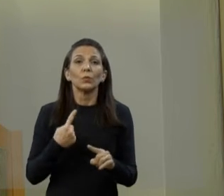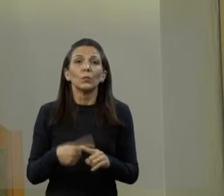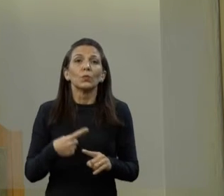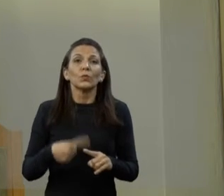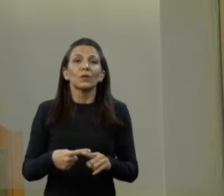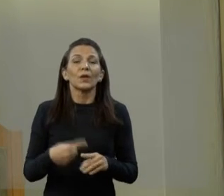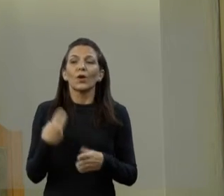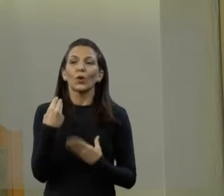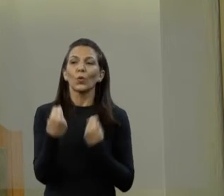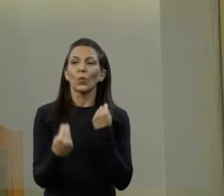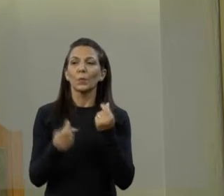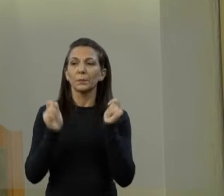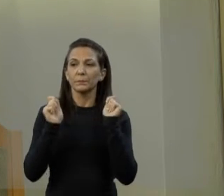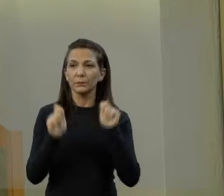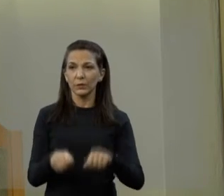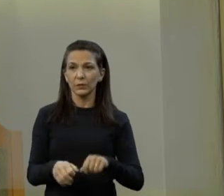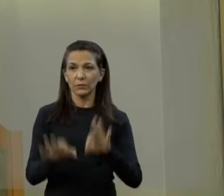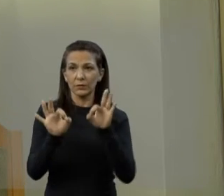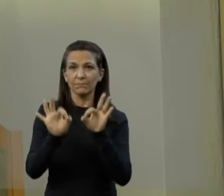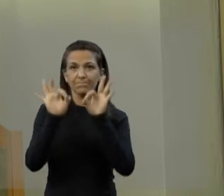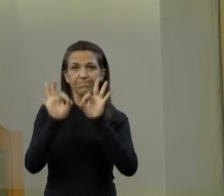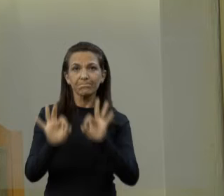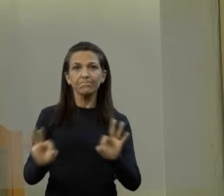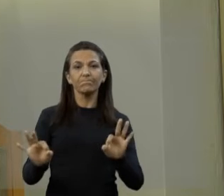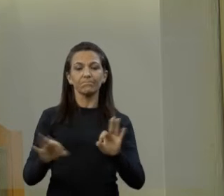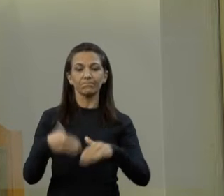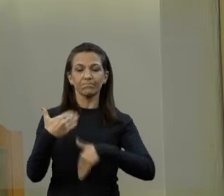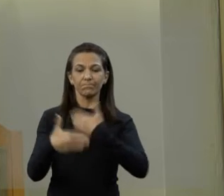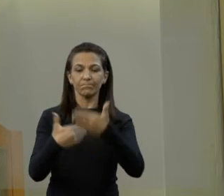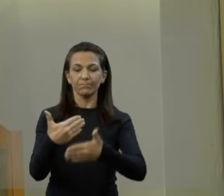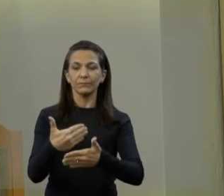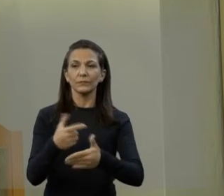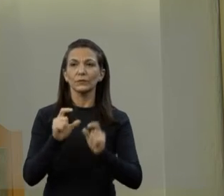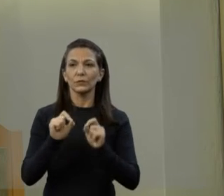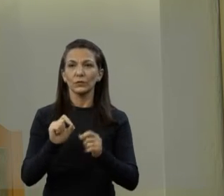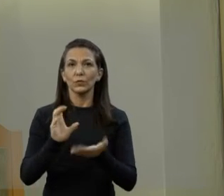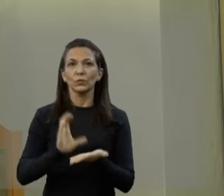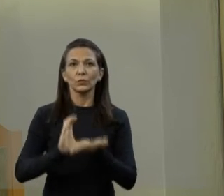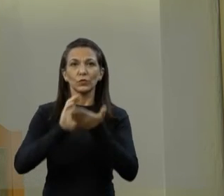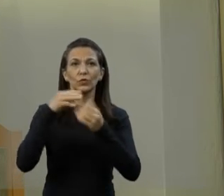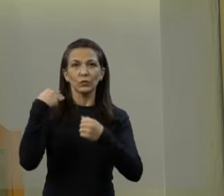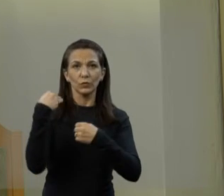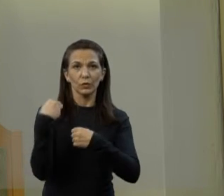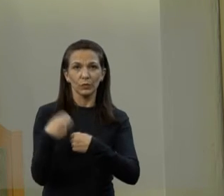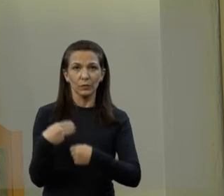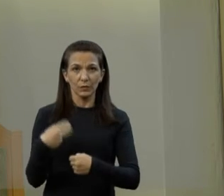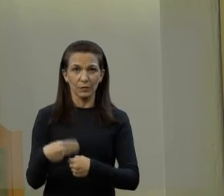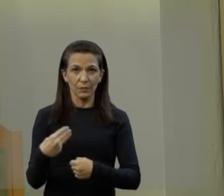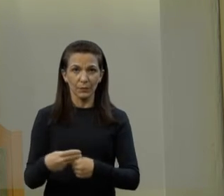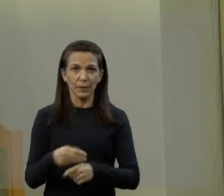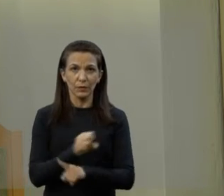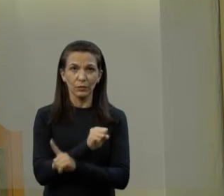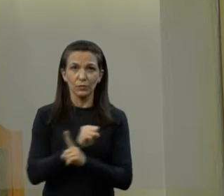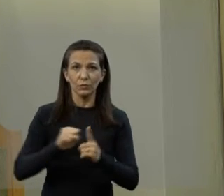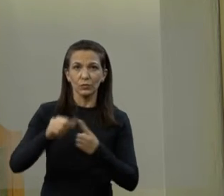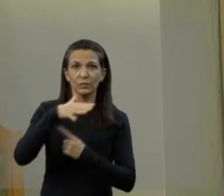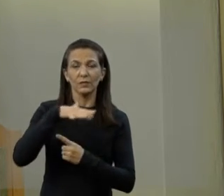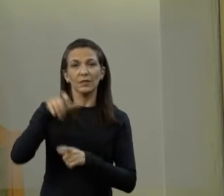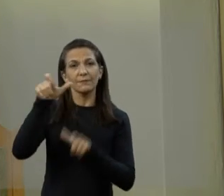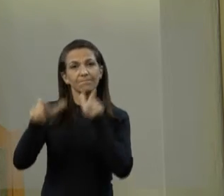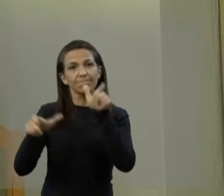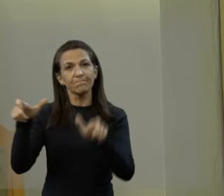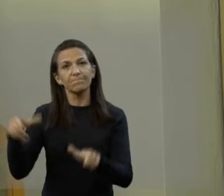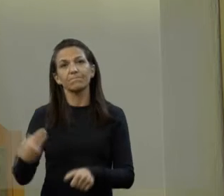existe capacitação MA a vítima de construção do que os conselhos municipais do que a sociedade civil